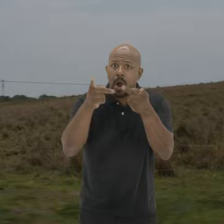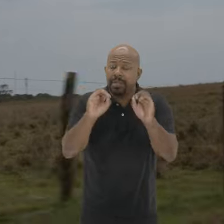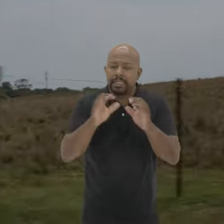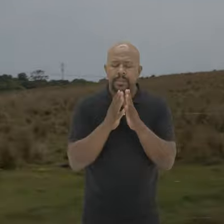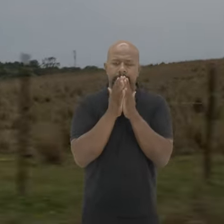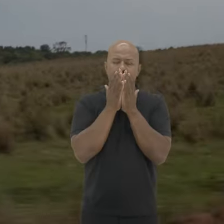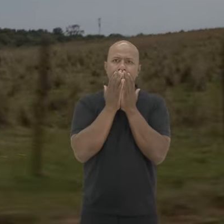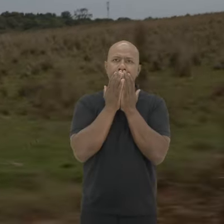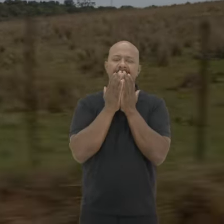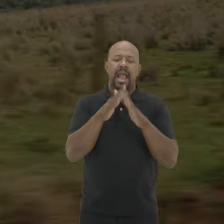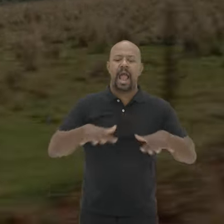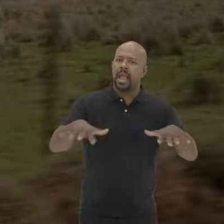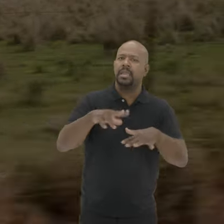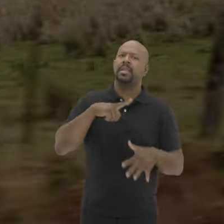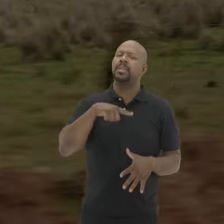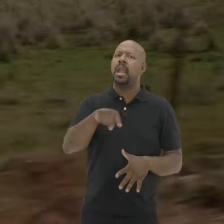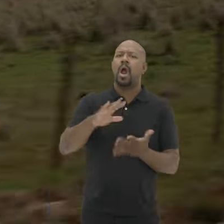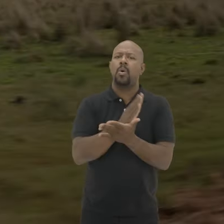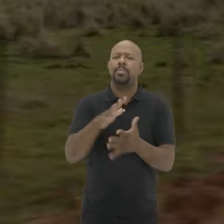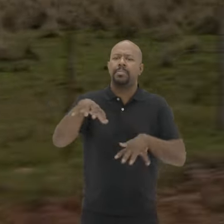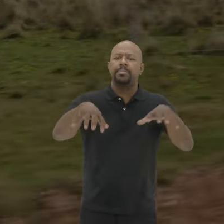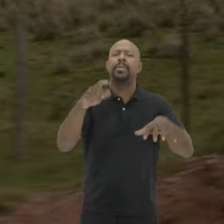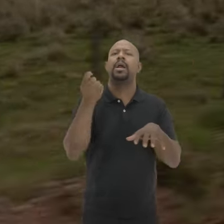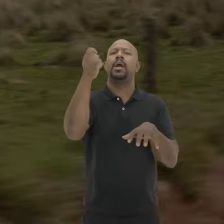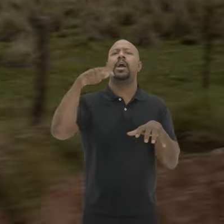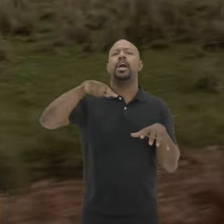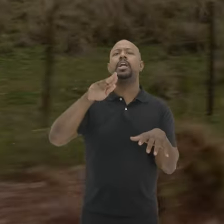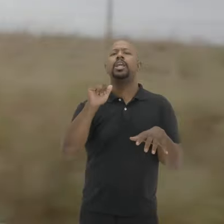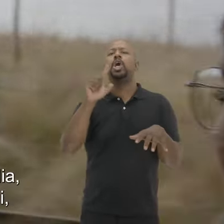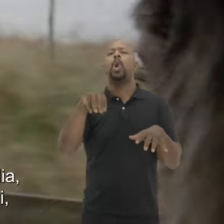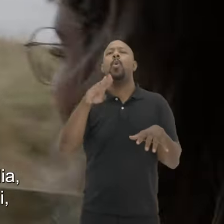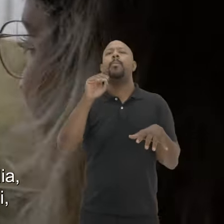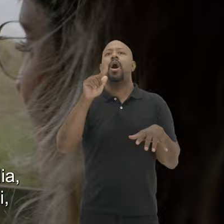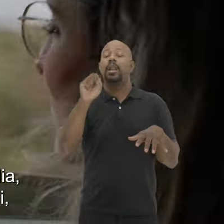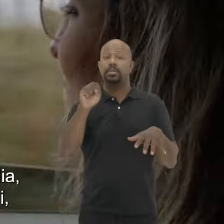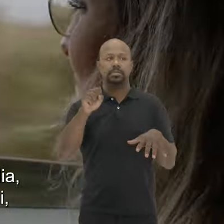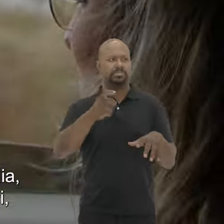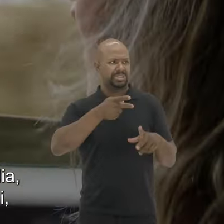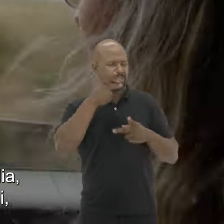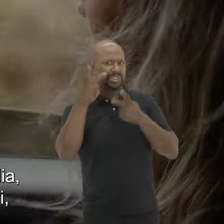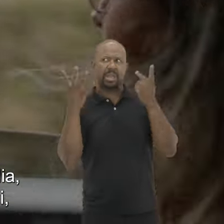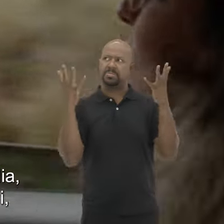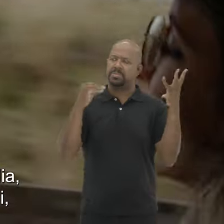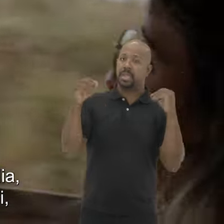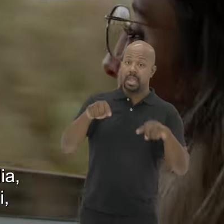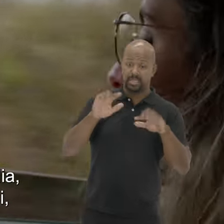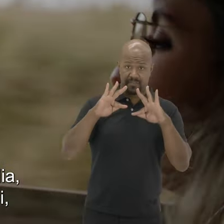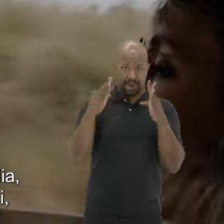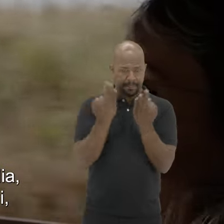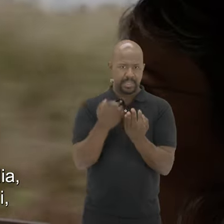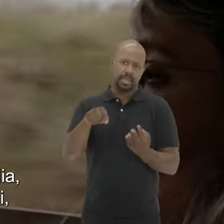nem comentamos aqui para esses lados tem como unidades quilombolas se diziam o pessoal daqui diz